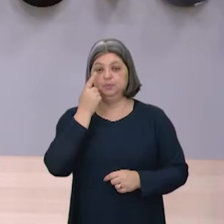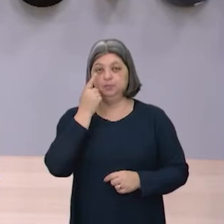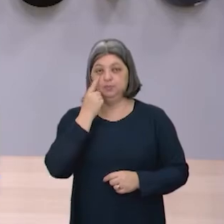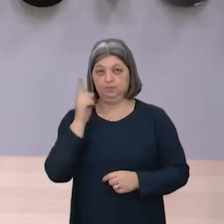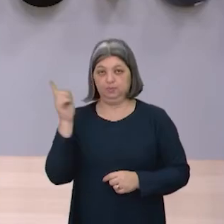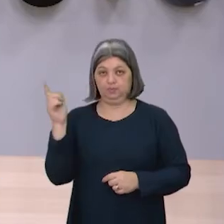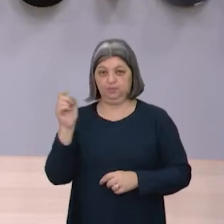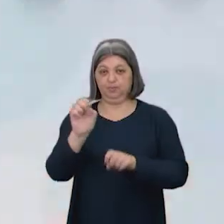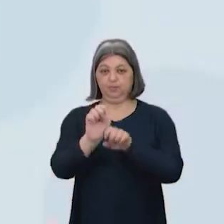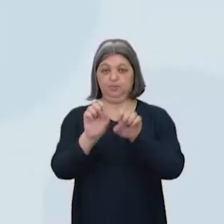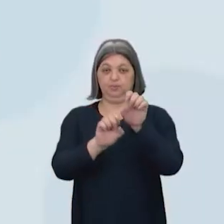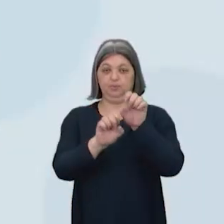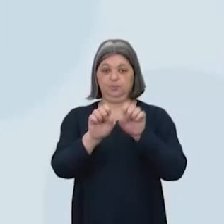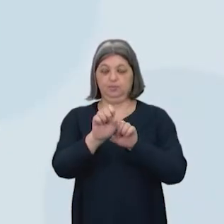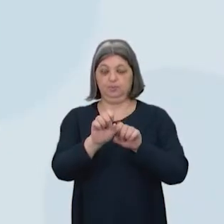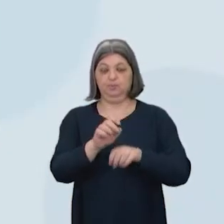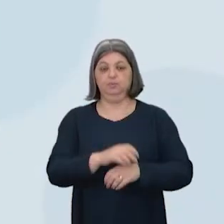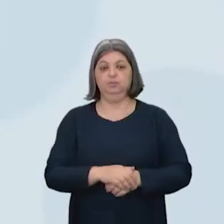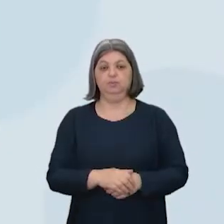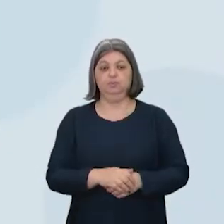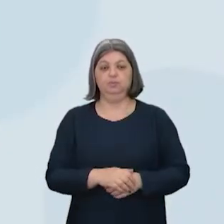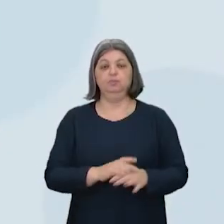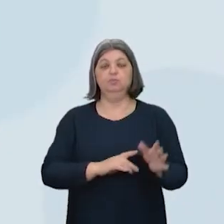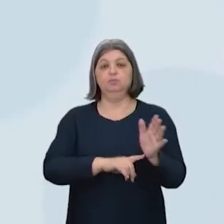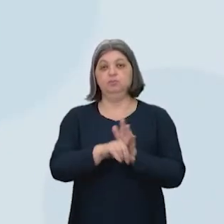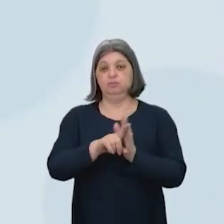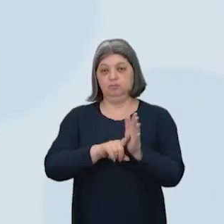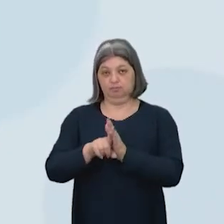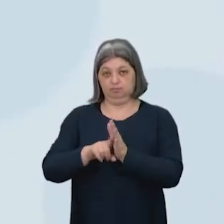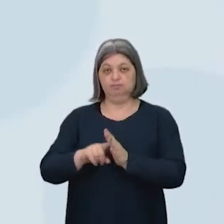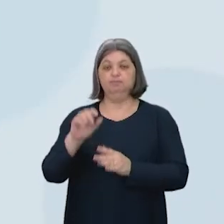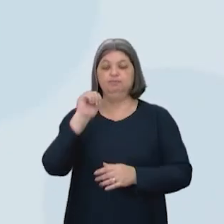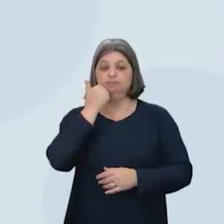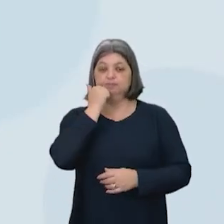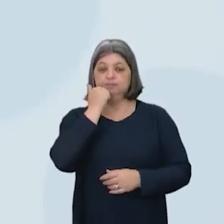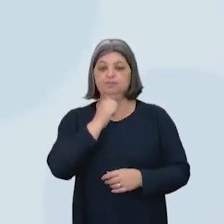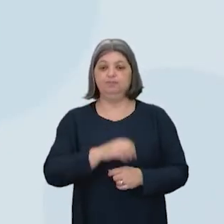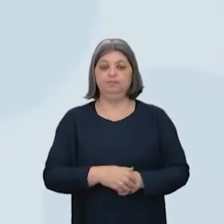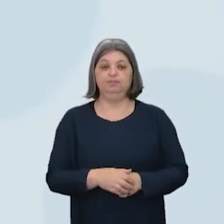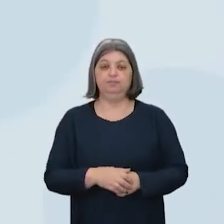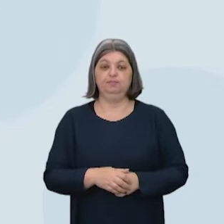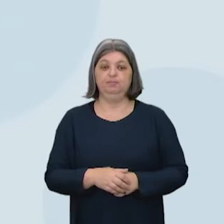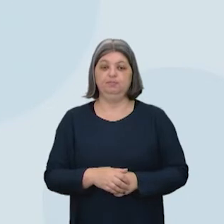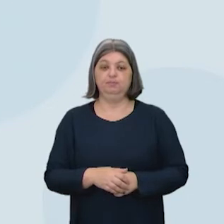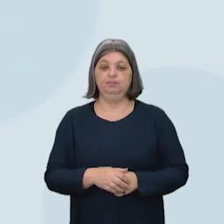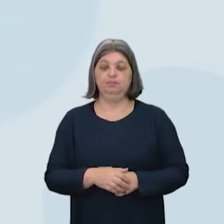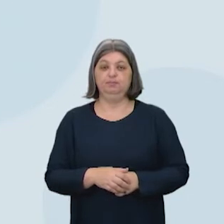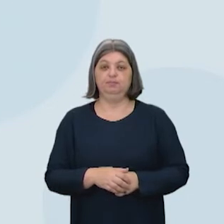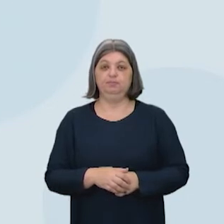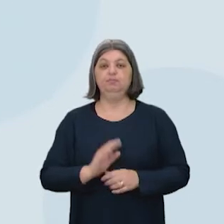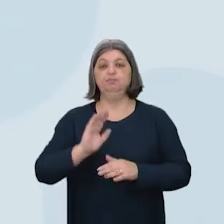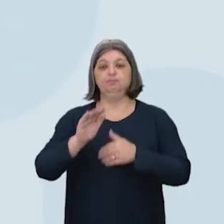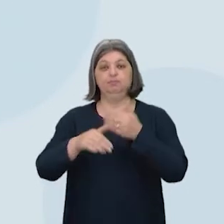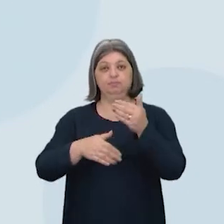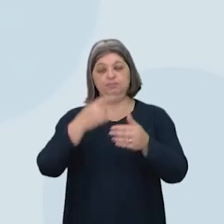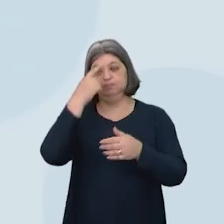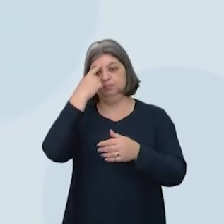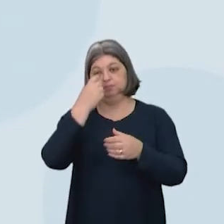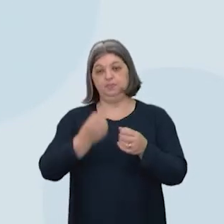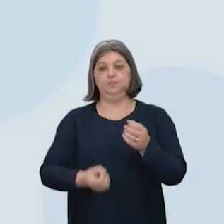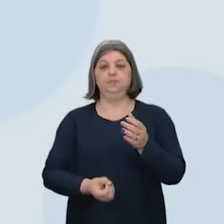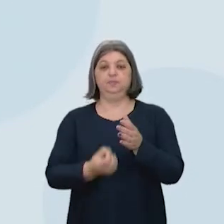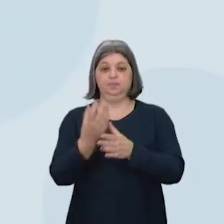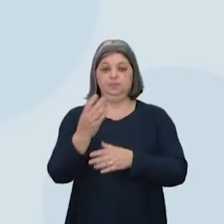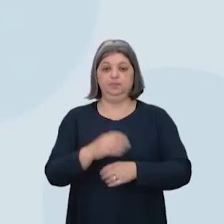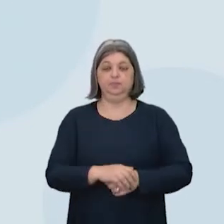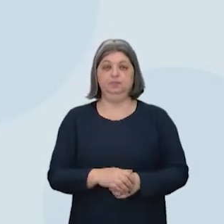eixos estruturantes, que são a investigação científica, processos criativos. Será